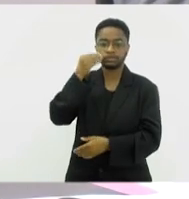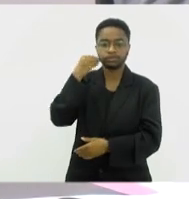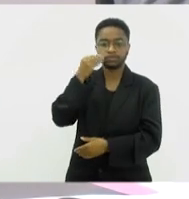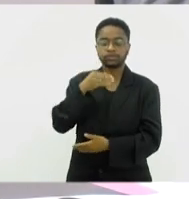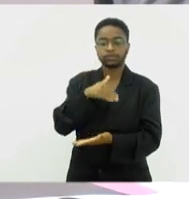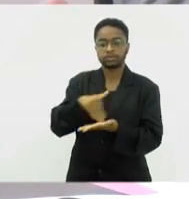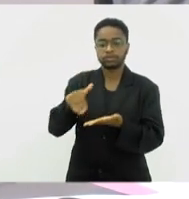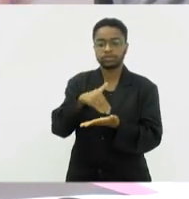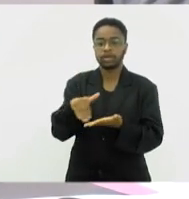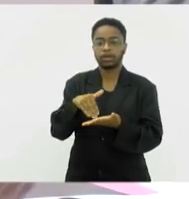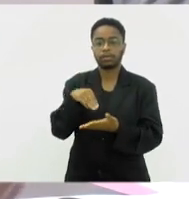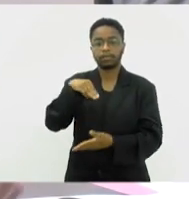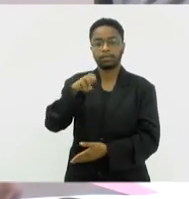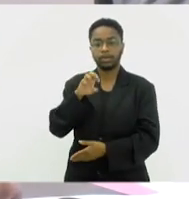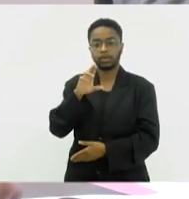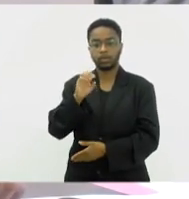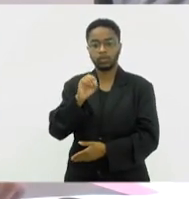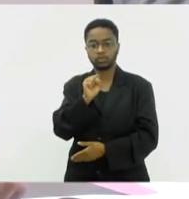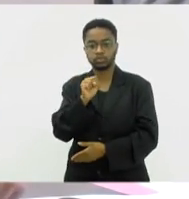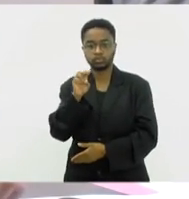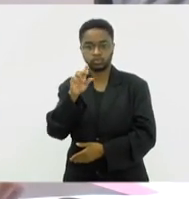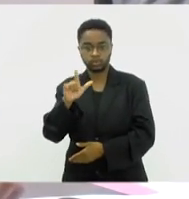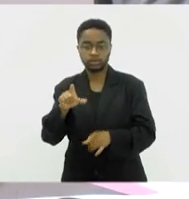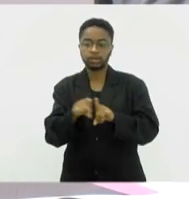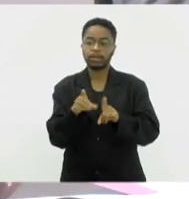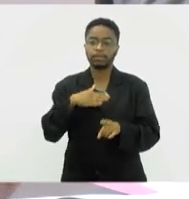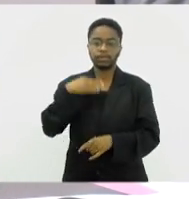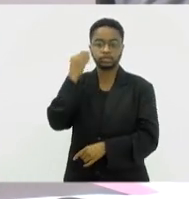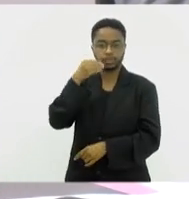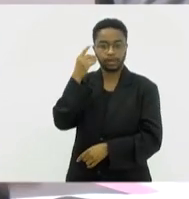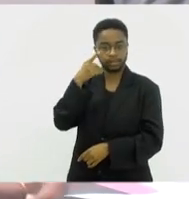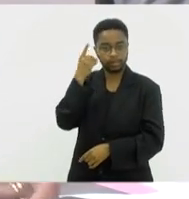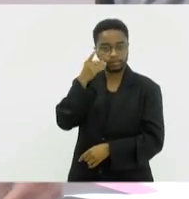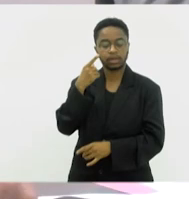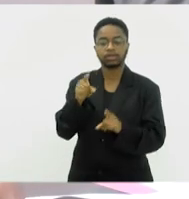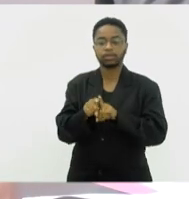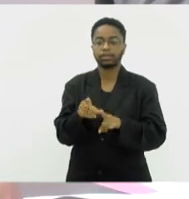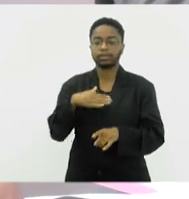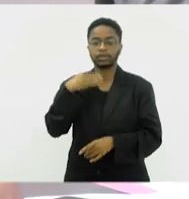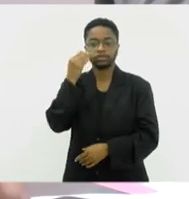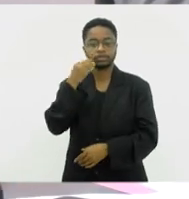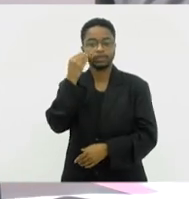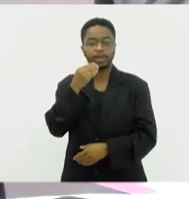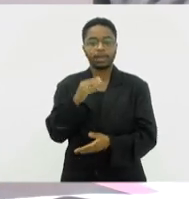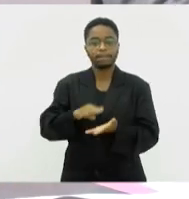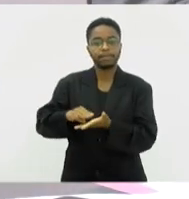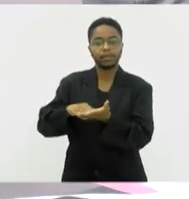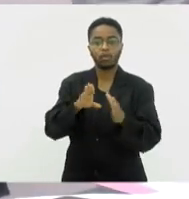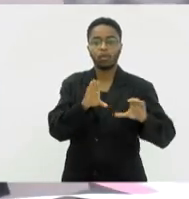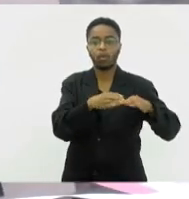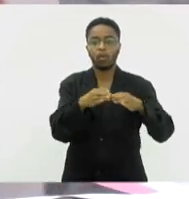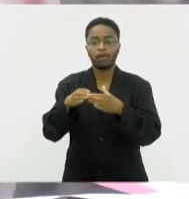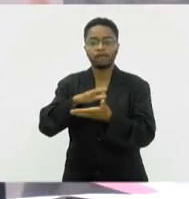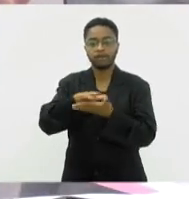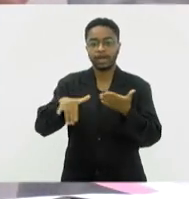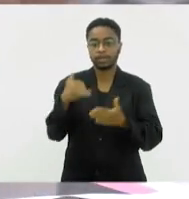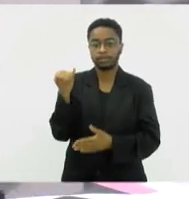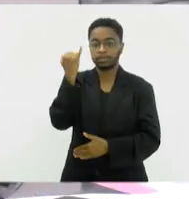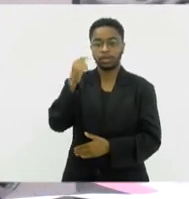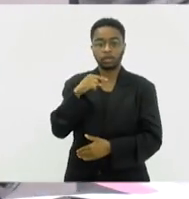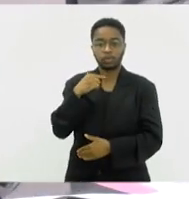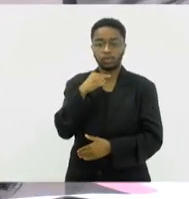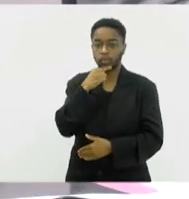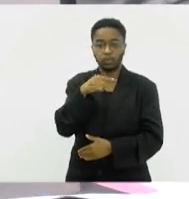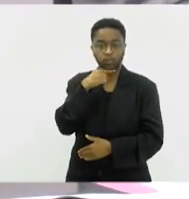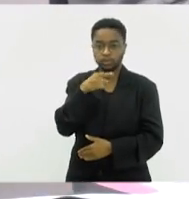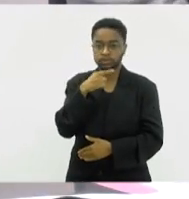Mercosul, a minha experiência como legislador, a minha experiência como membro de comissões importantes nessa casa, por si só, não me